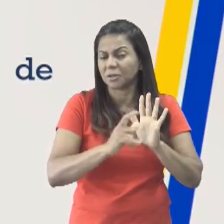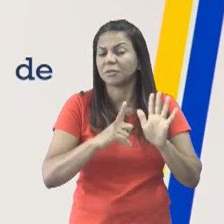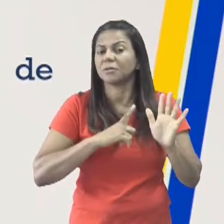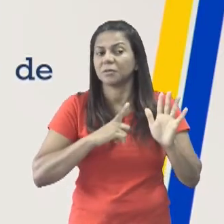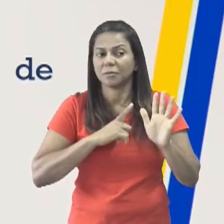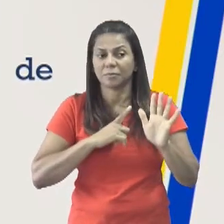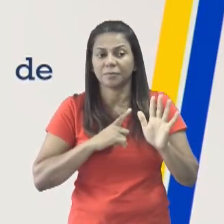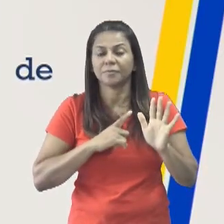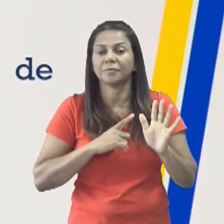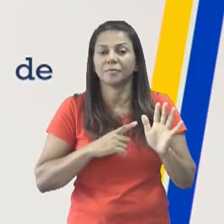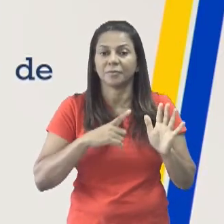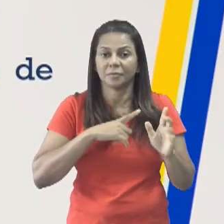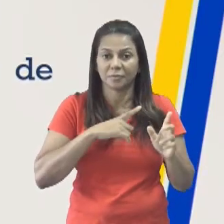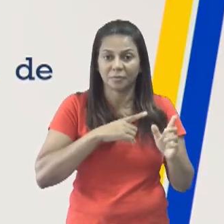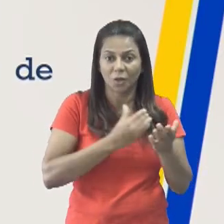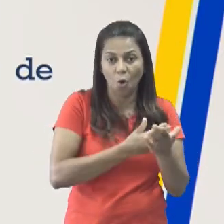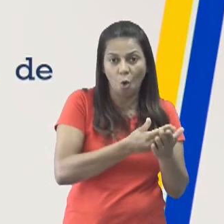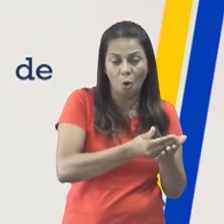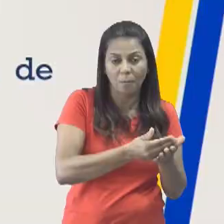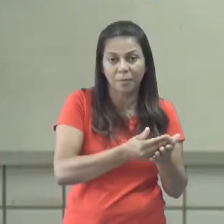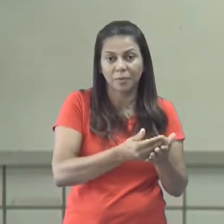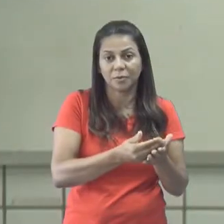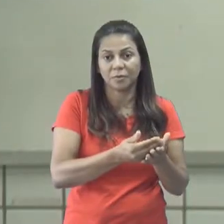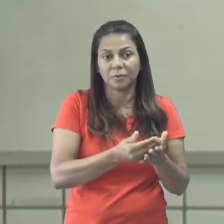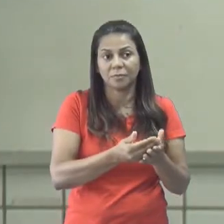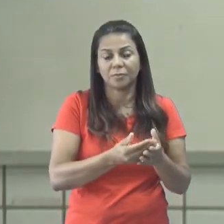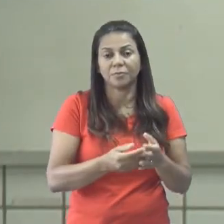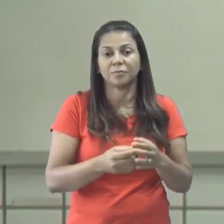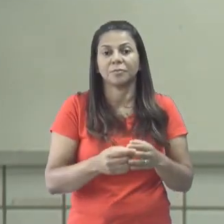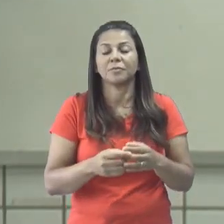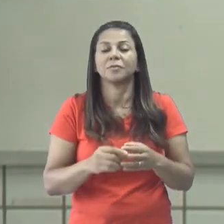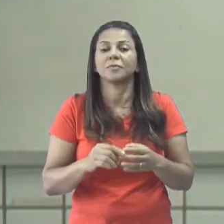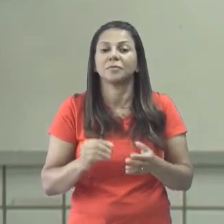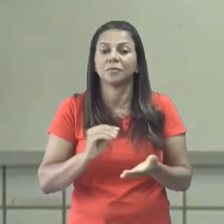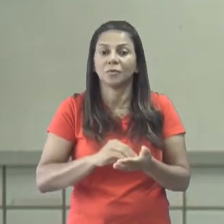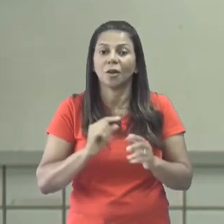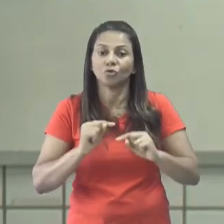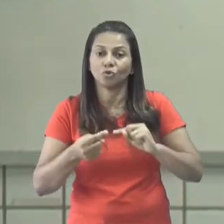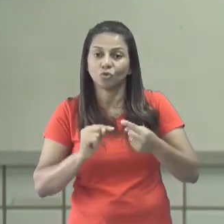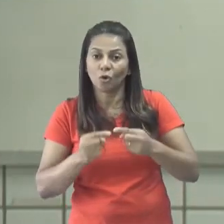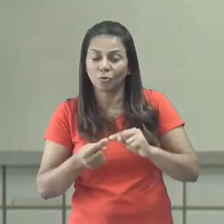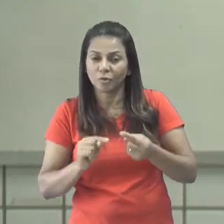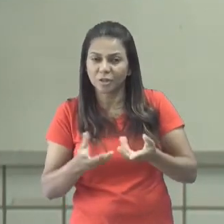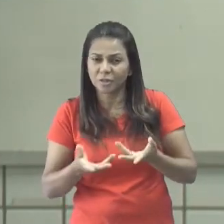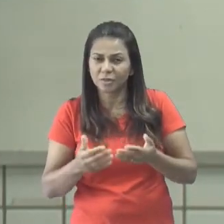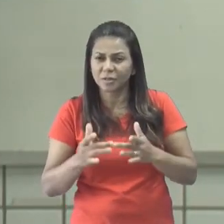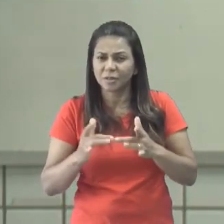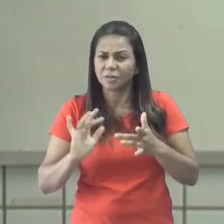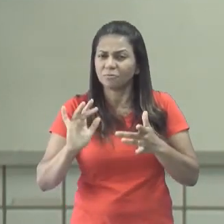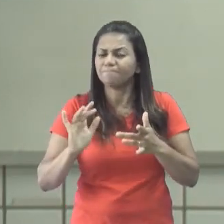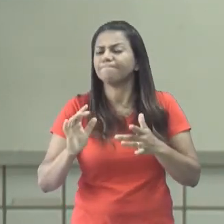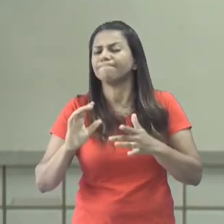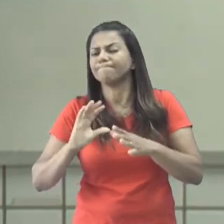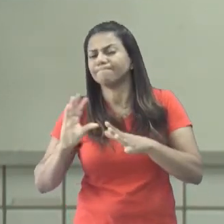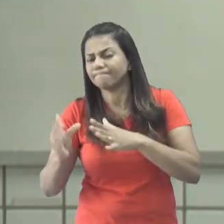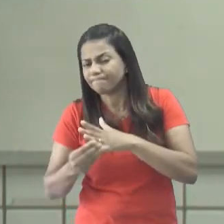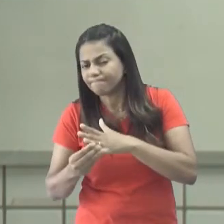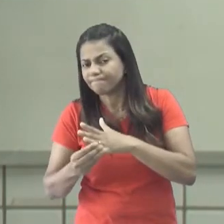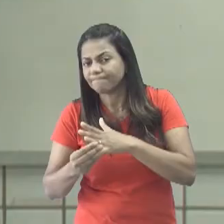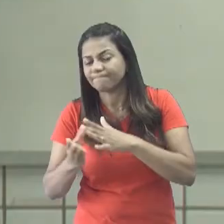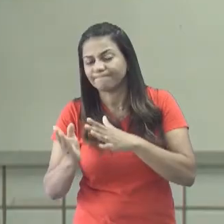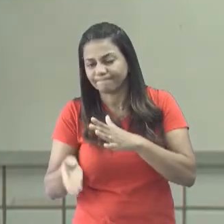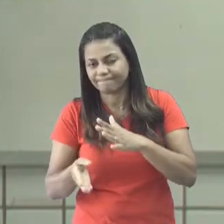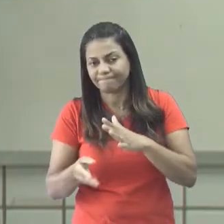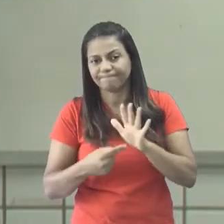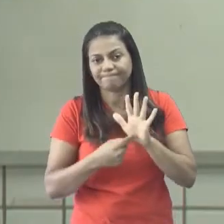tem uma situação inicial, a quebra da situação, estabelecimento do conflito e até chegar ao desfecho? Pronto,